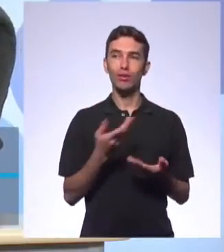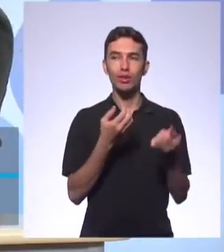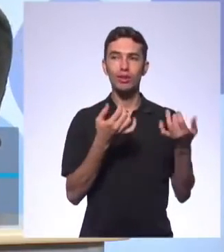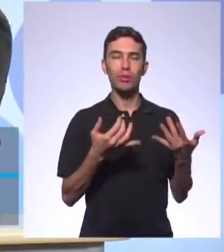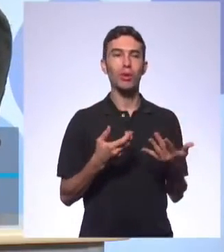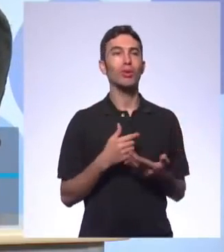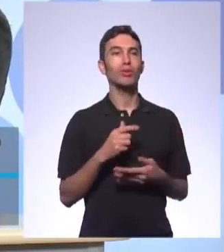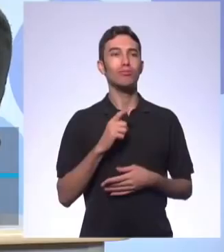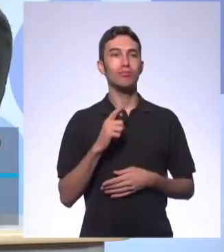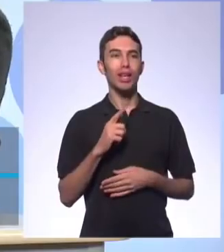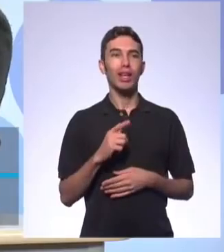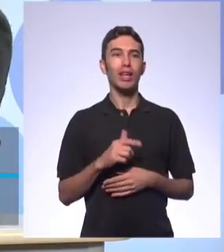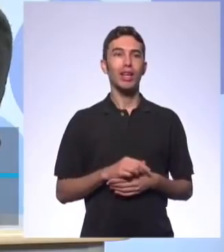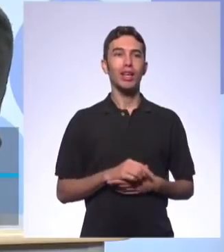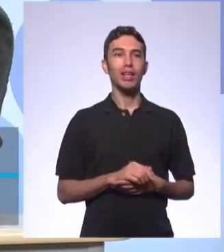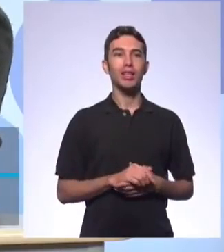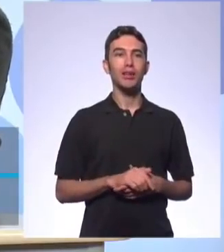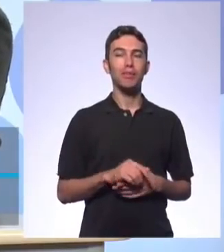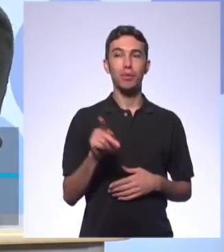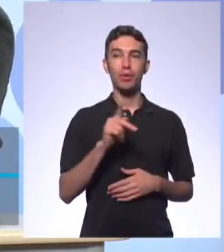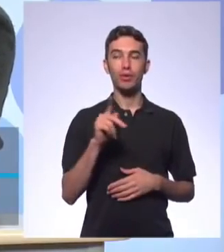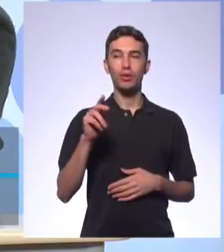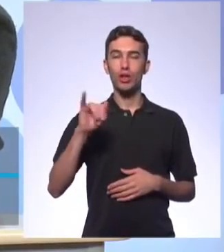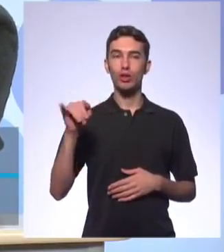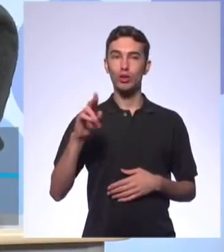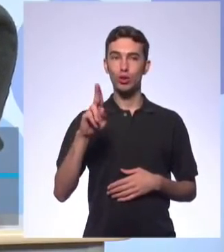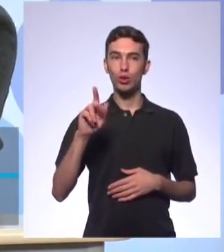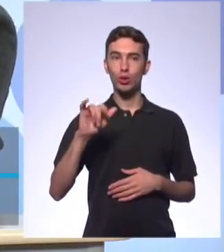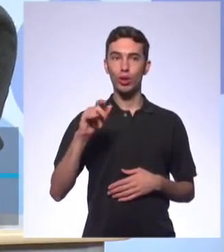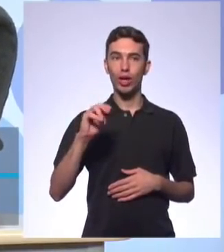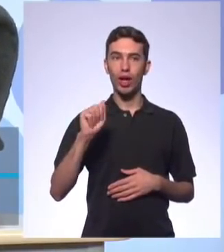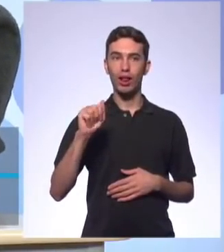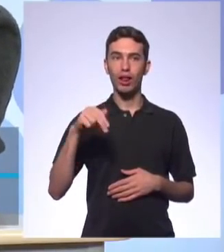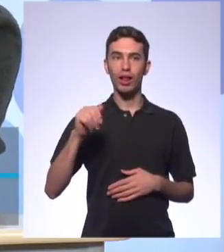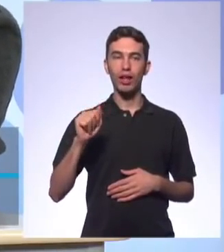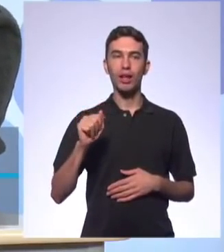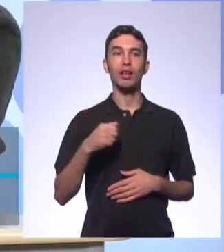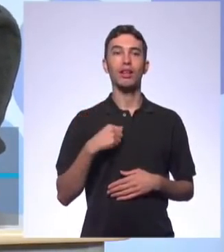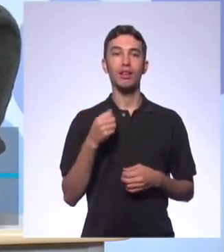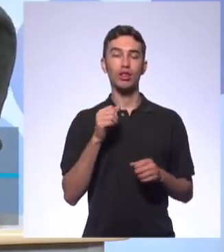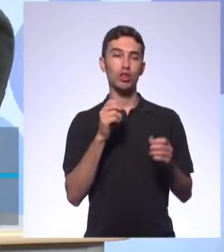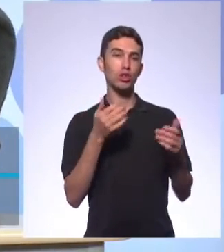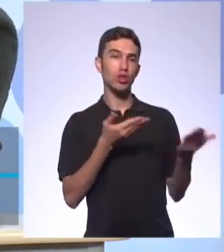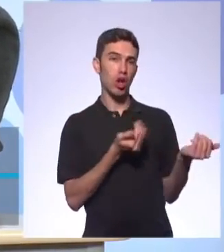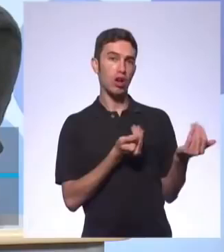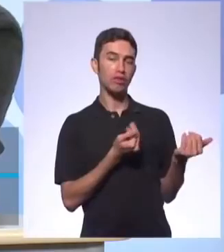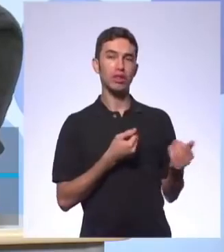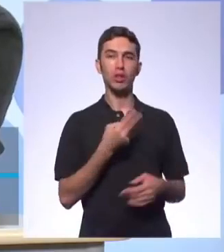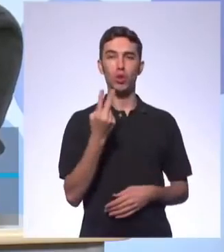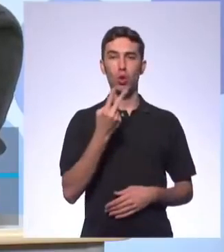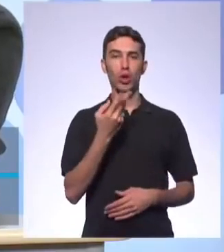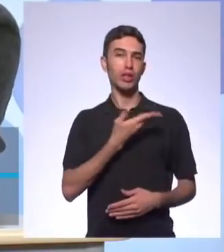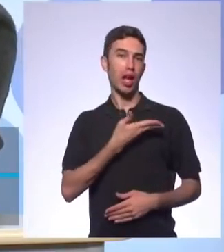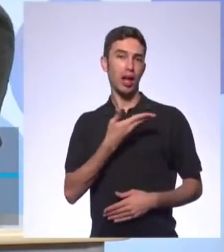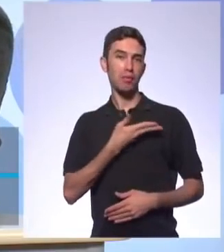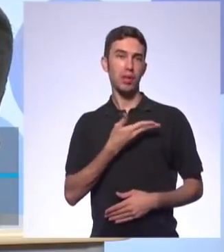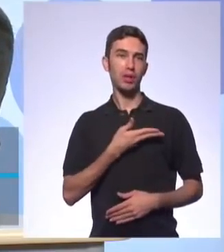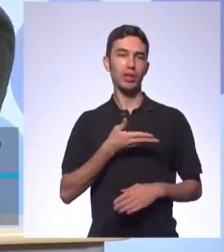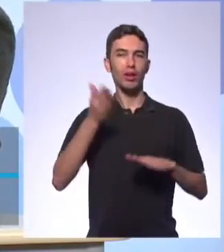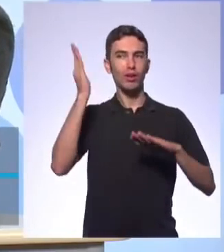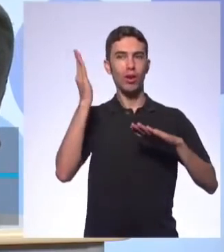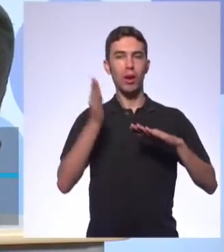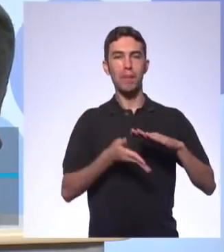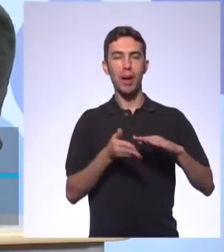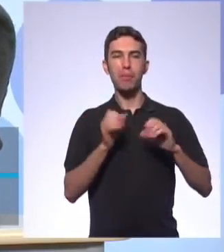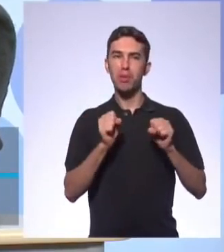colocou aqui, inclusive a professora Juliana colocou assim, ó, jovens e 2 amigos, e ela colocou aí uma barra, né,